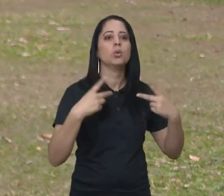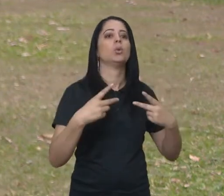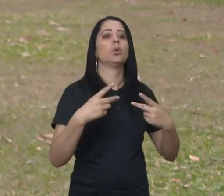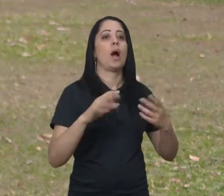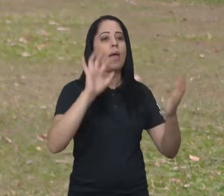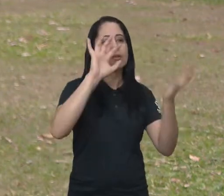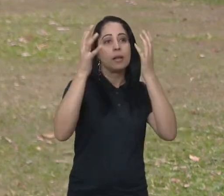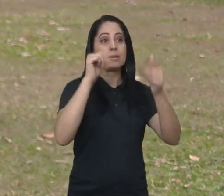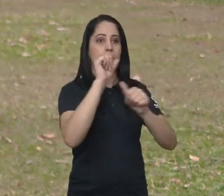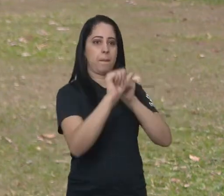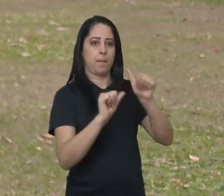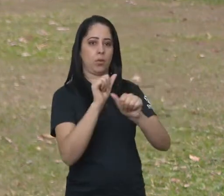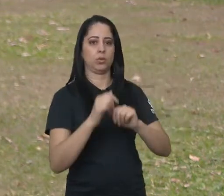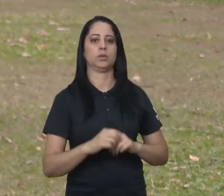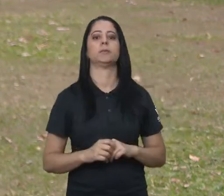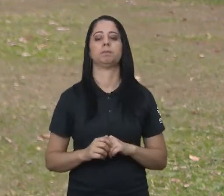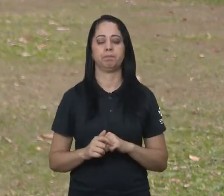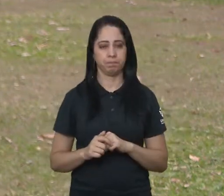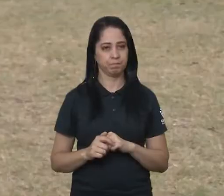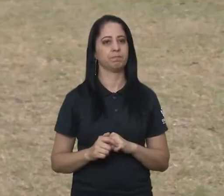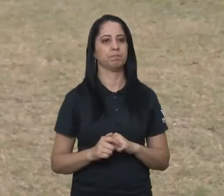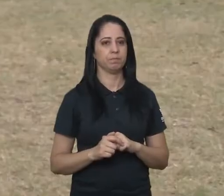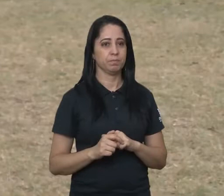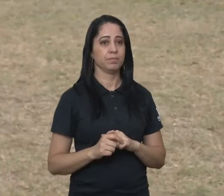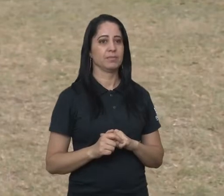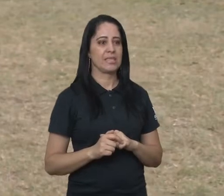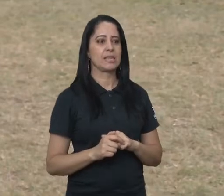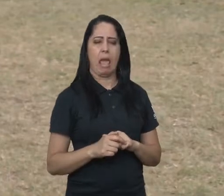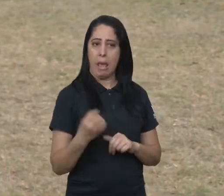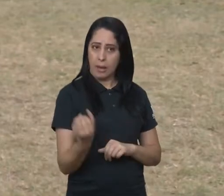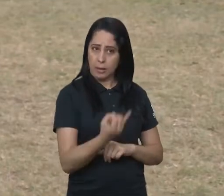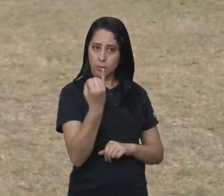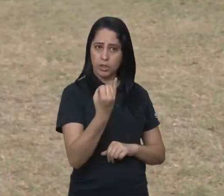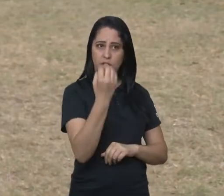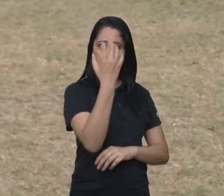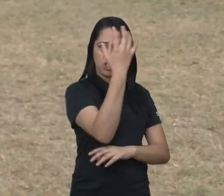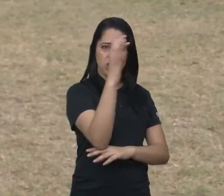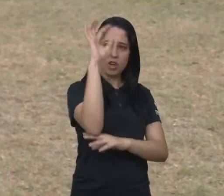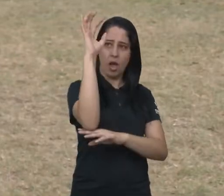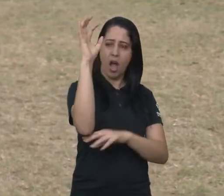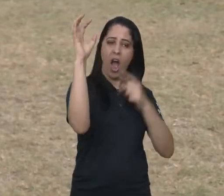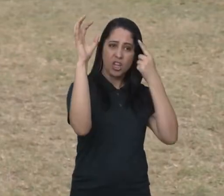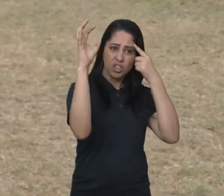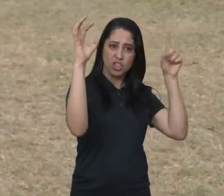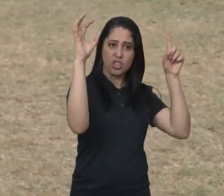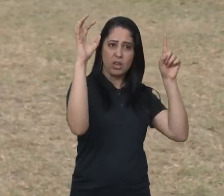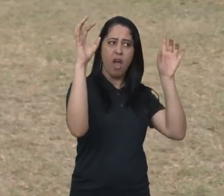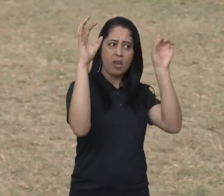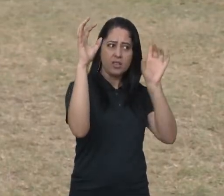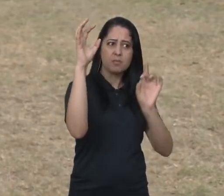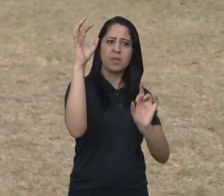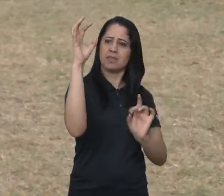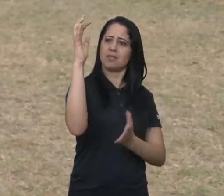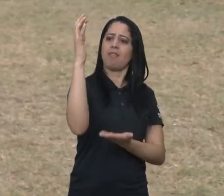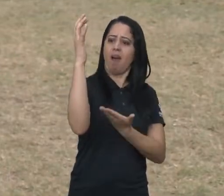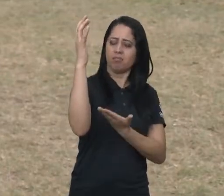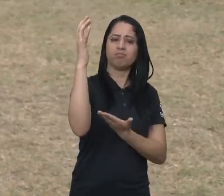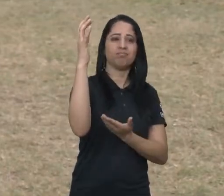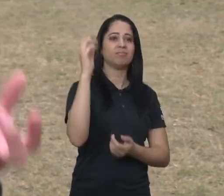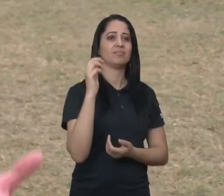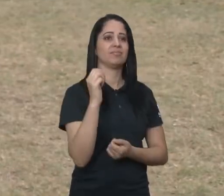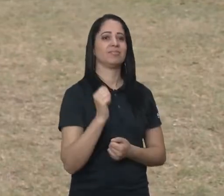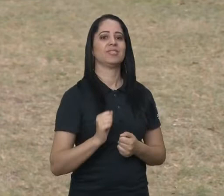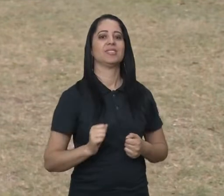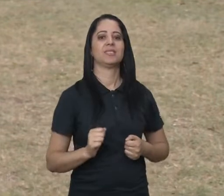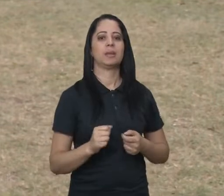dezembro, entra a primavera, então começa a mudança da estação. Acredito ser fundamental, né, a gente ter um dia para celebrar esse ser